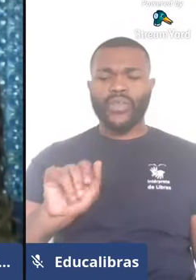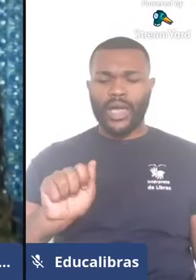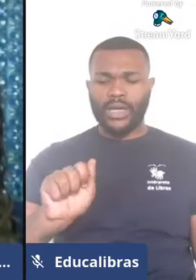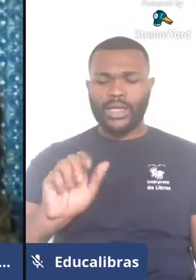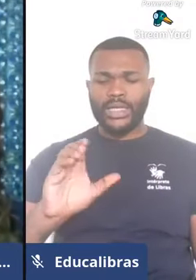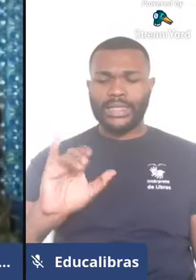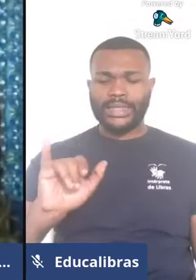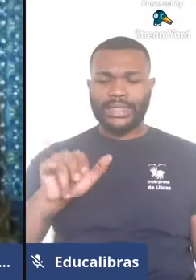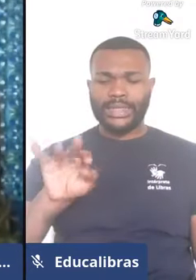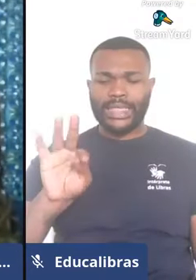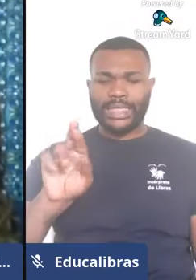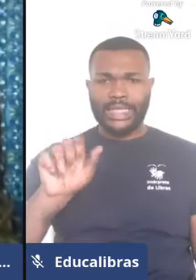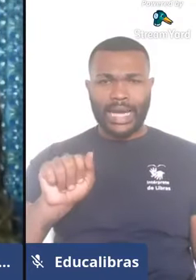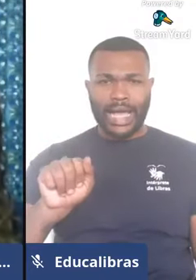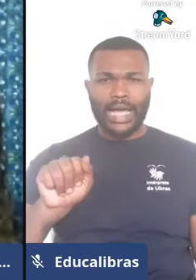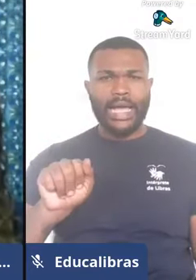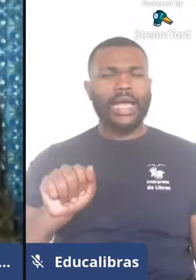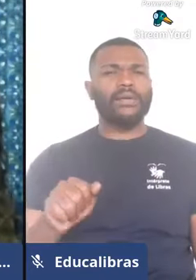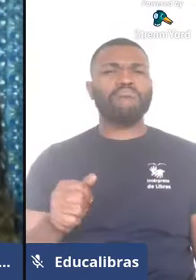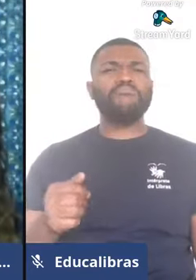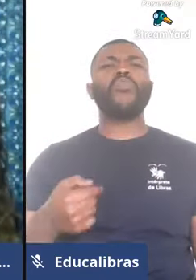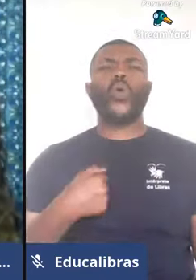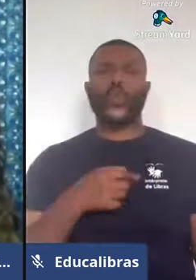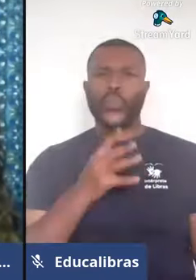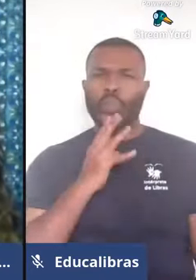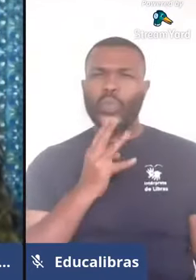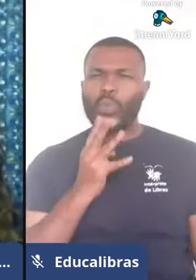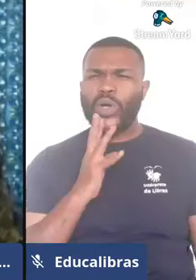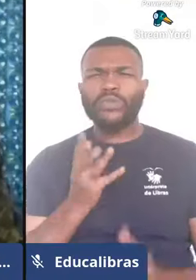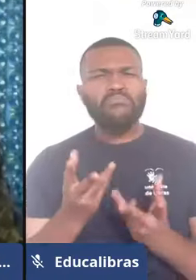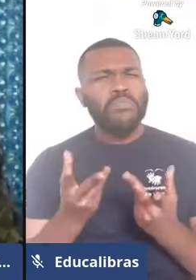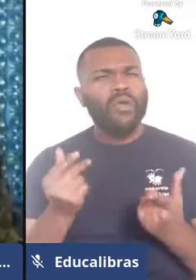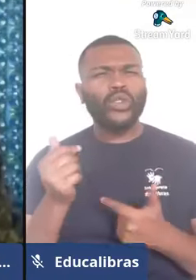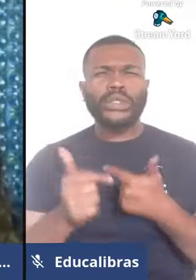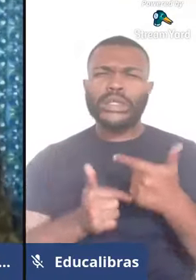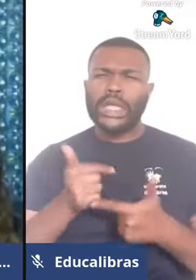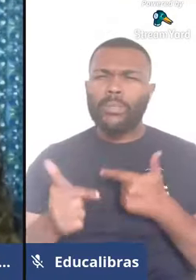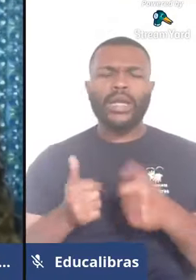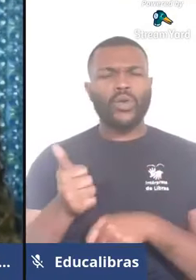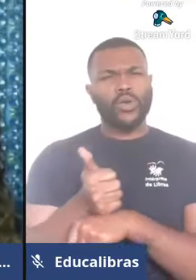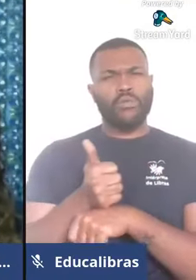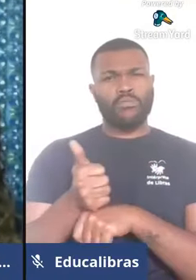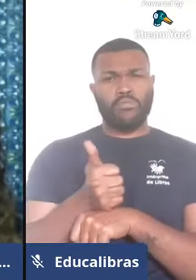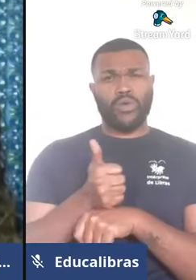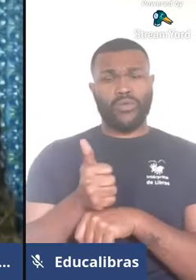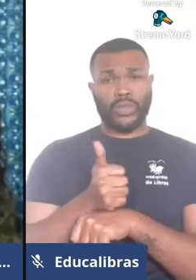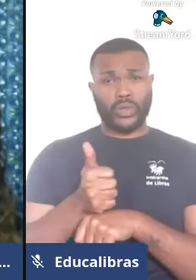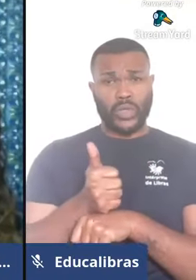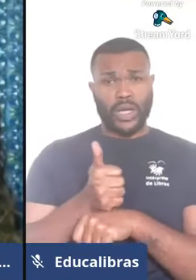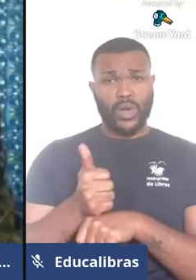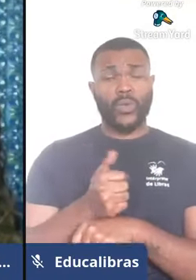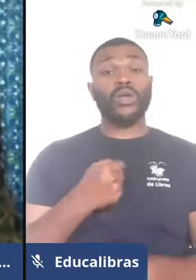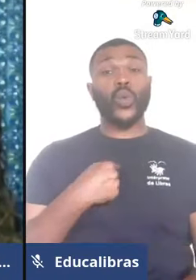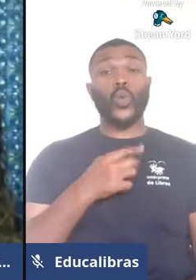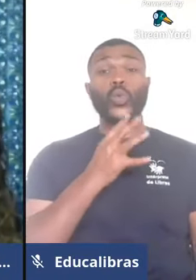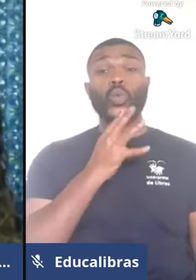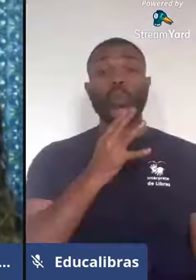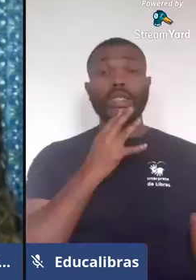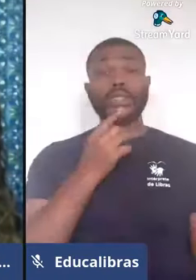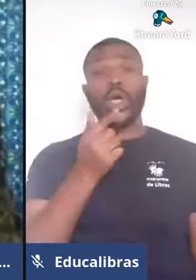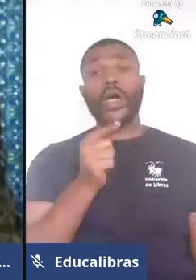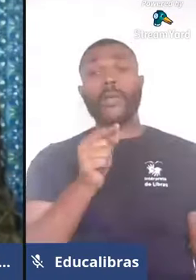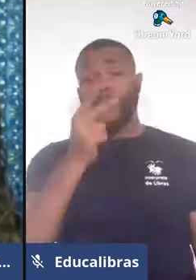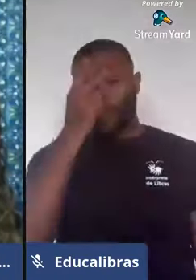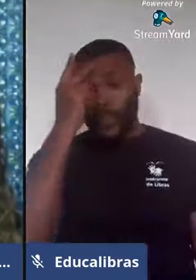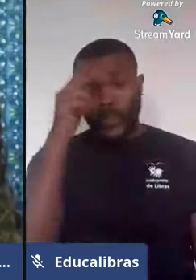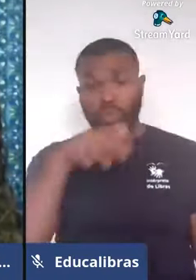também, tá aí batalhando, trabalhando pra caramba, super profissional. Conheci outras pessoas com deficiência porque